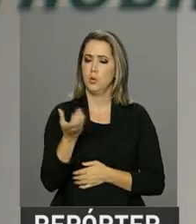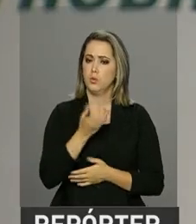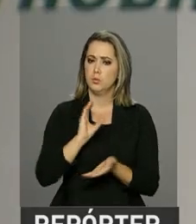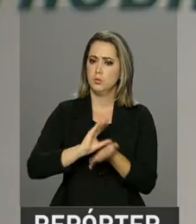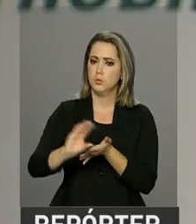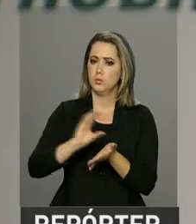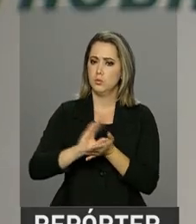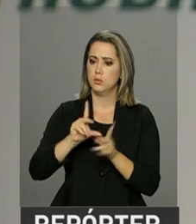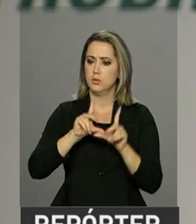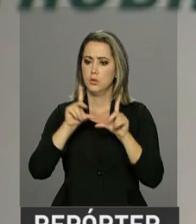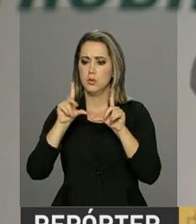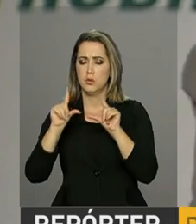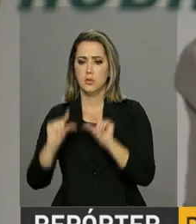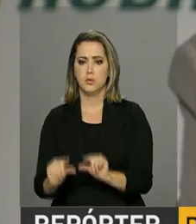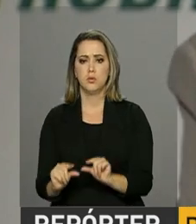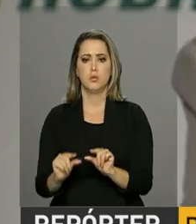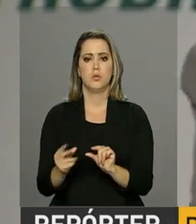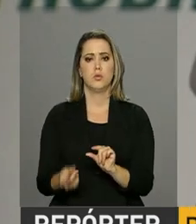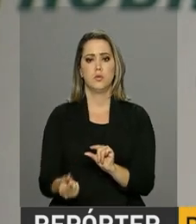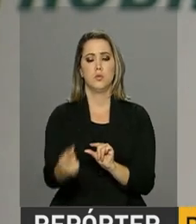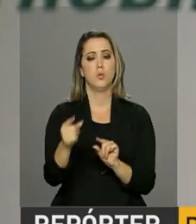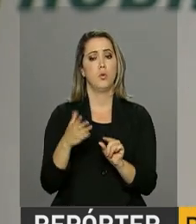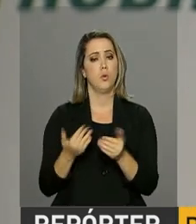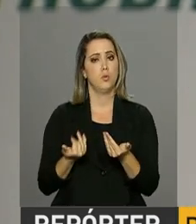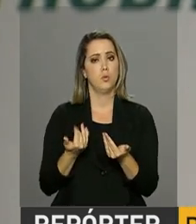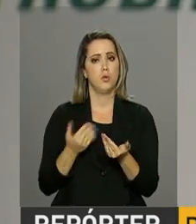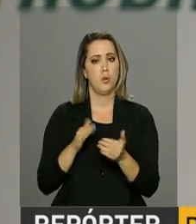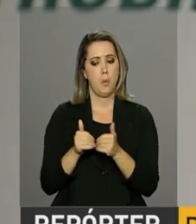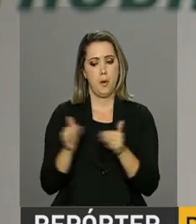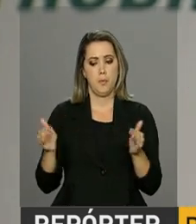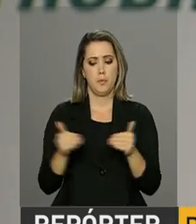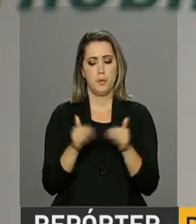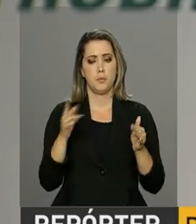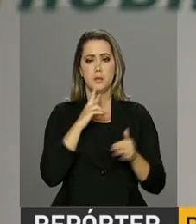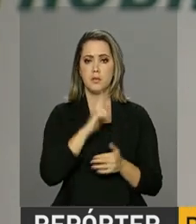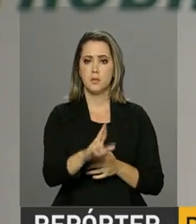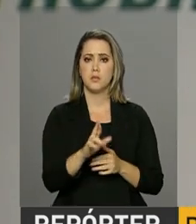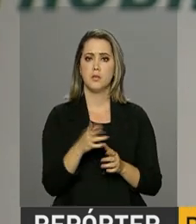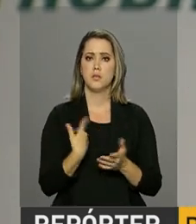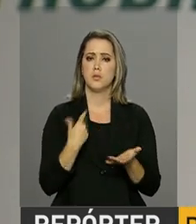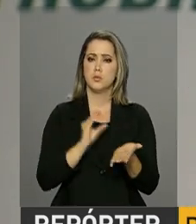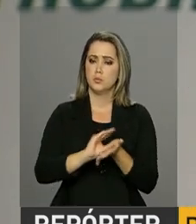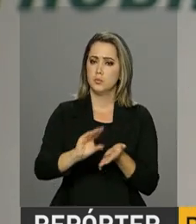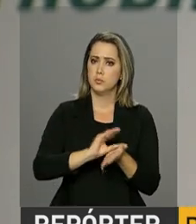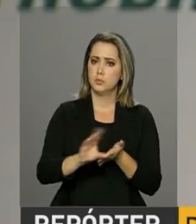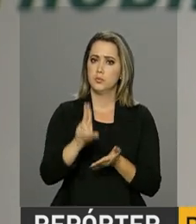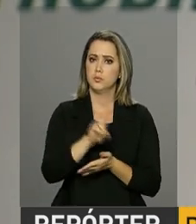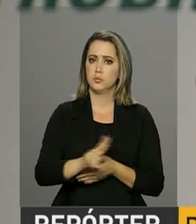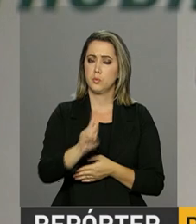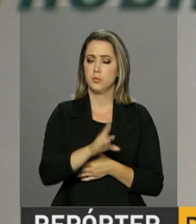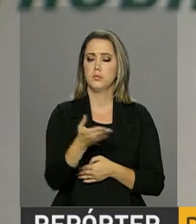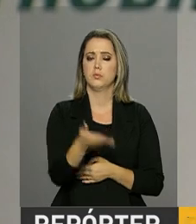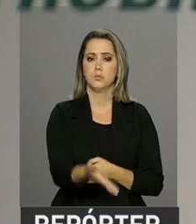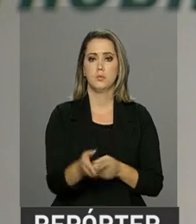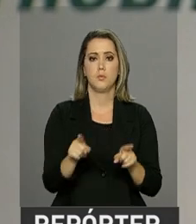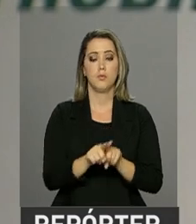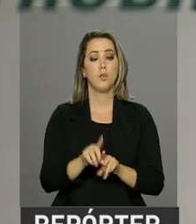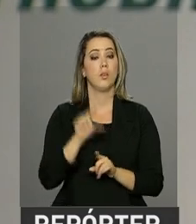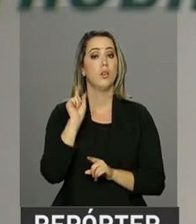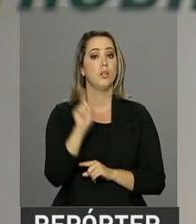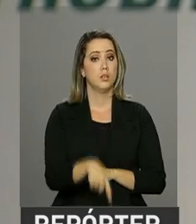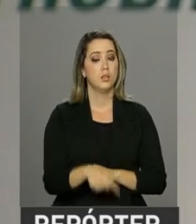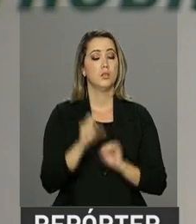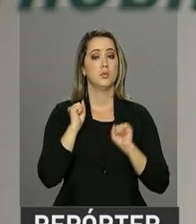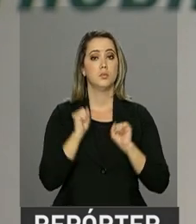menos recursos financeiros mantendo se possível ampliando o resultado da aplicação desses recursos financeiros e isso tem